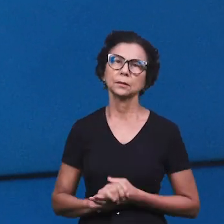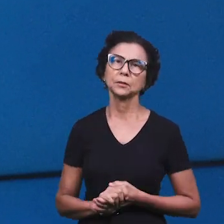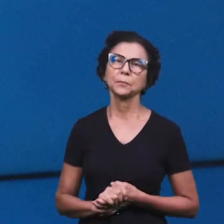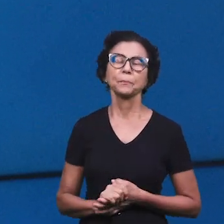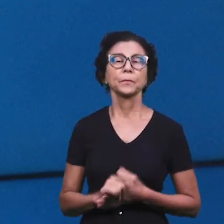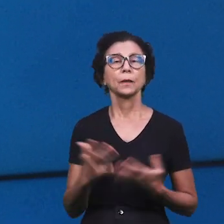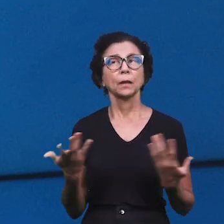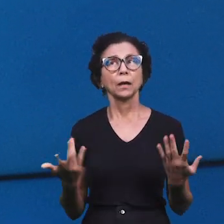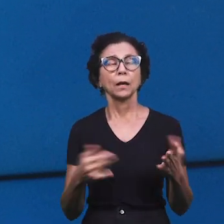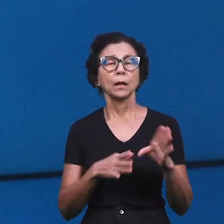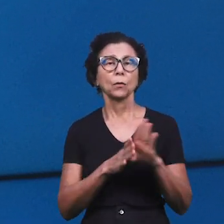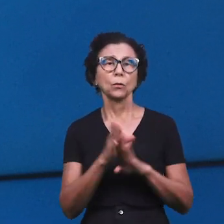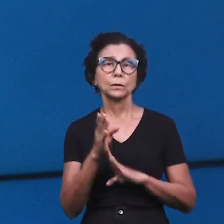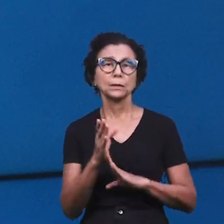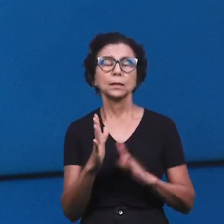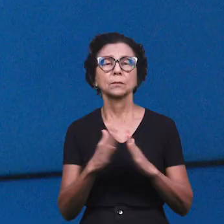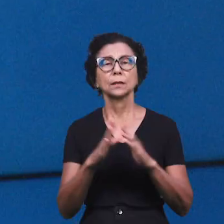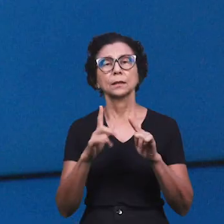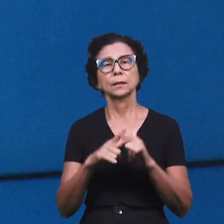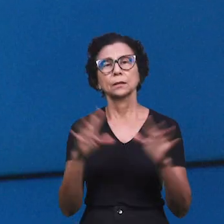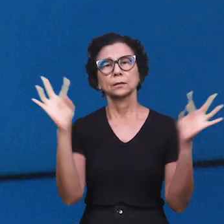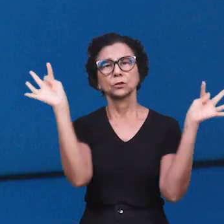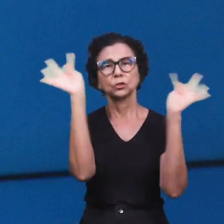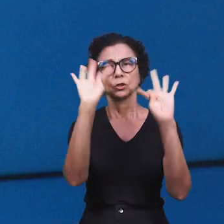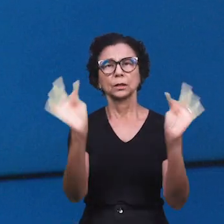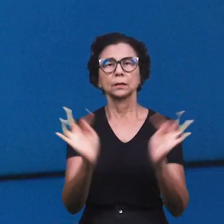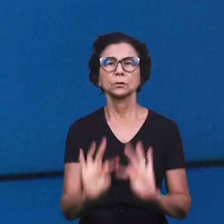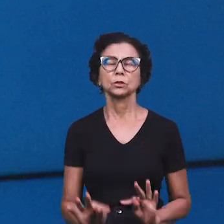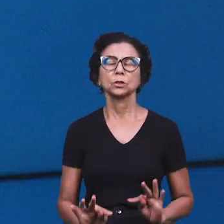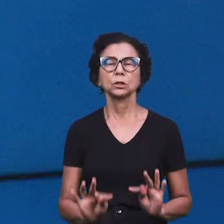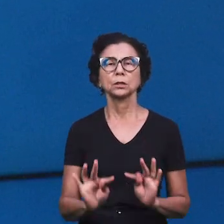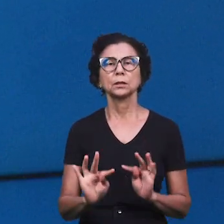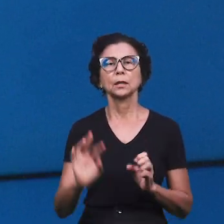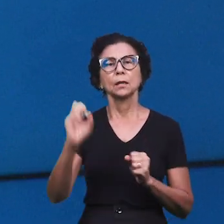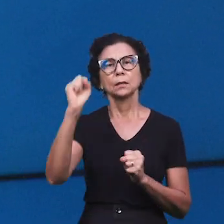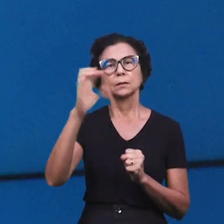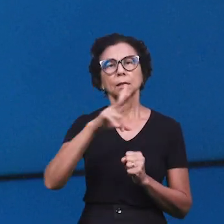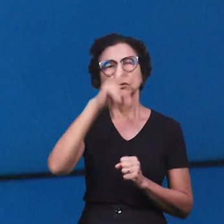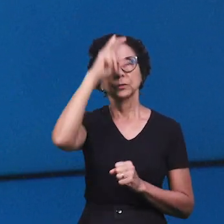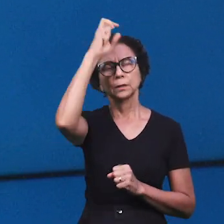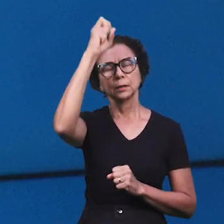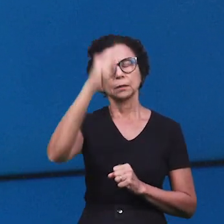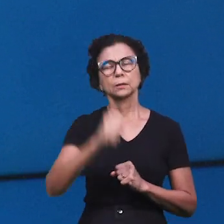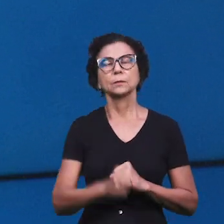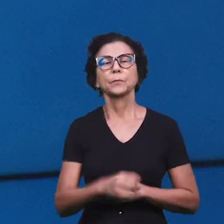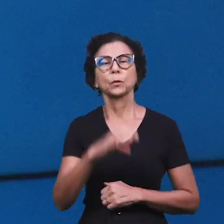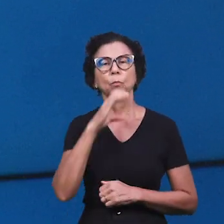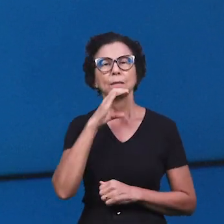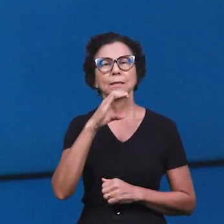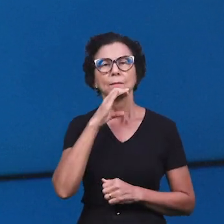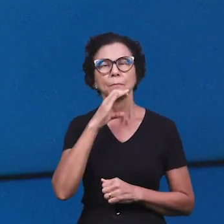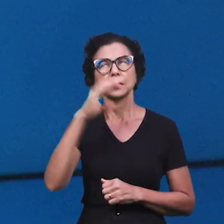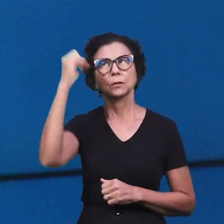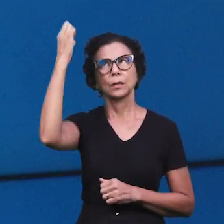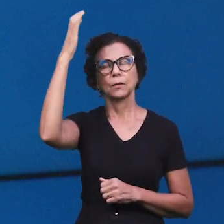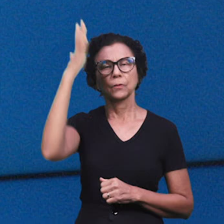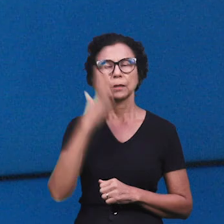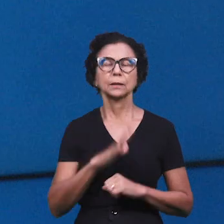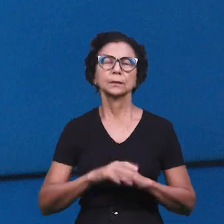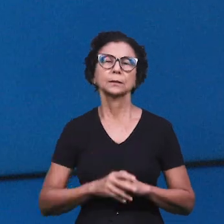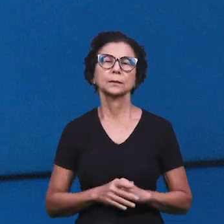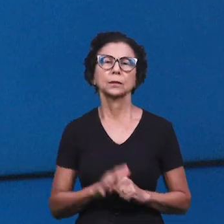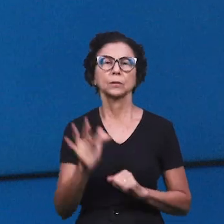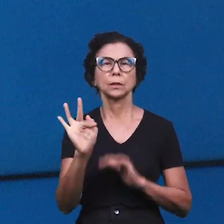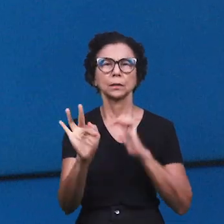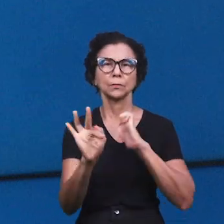revelação em Filadélfia e espírito de temor do Senhor em Laodiceia nos últimos dias. Muito bem, bem colocada a sua resposta,